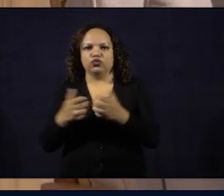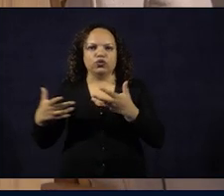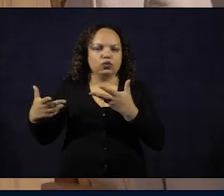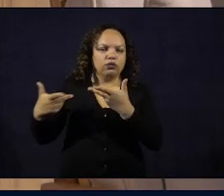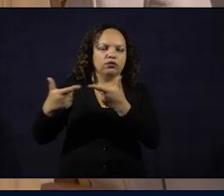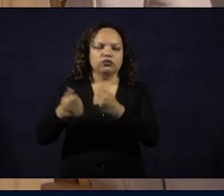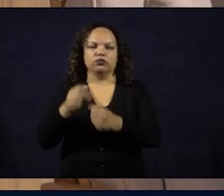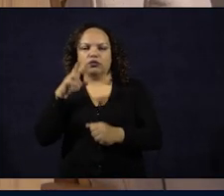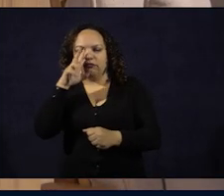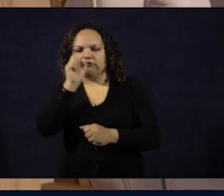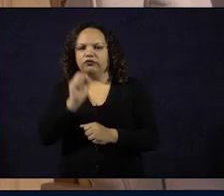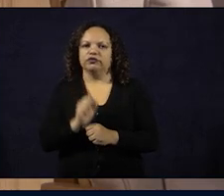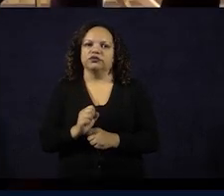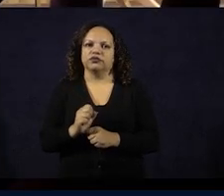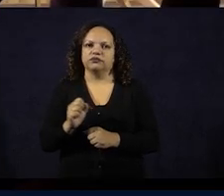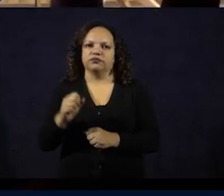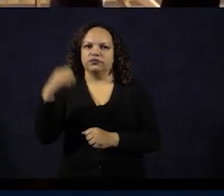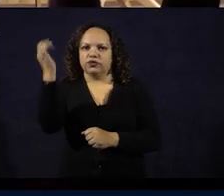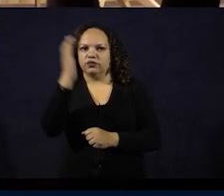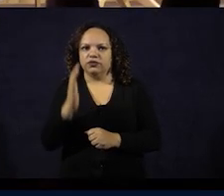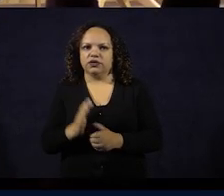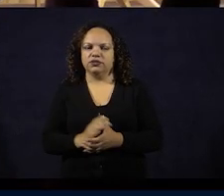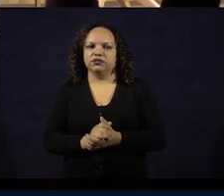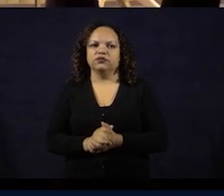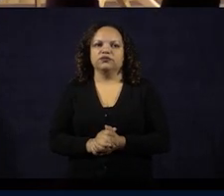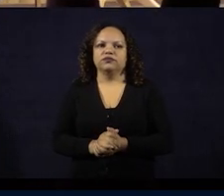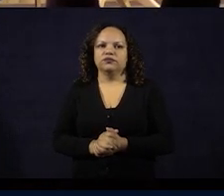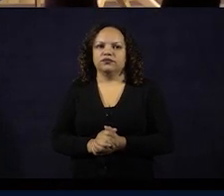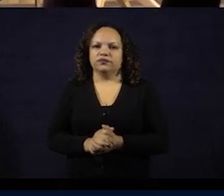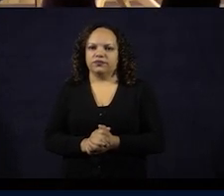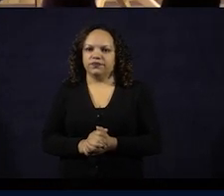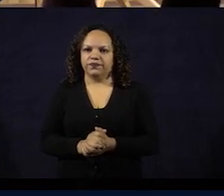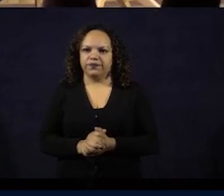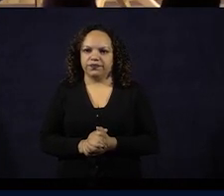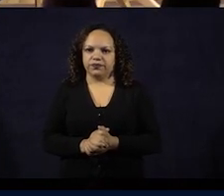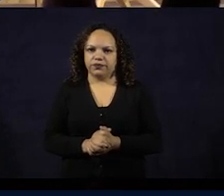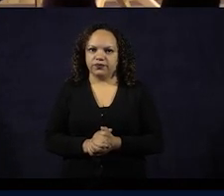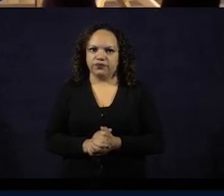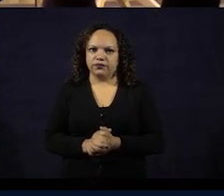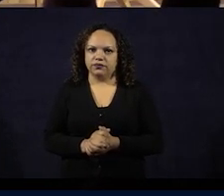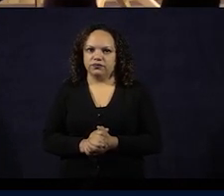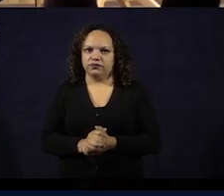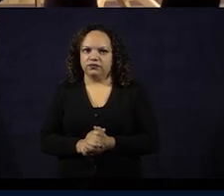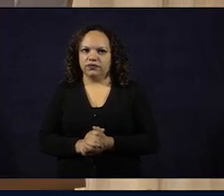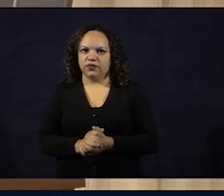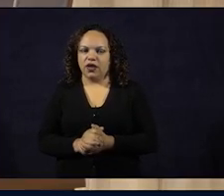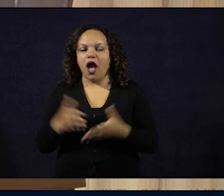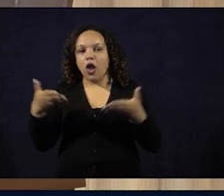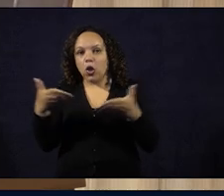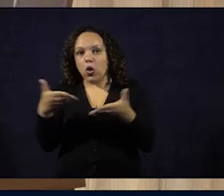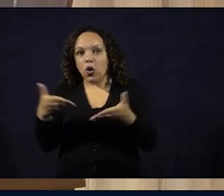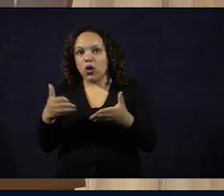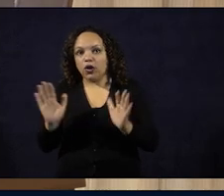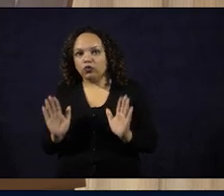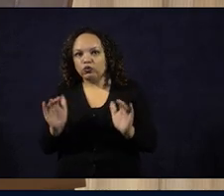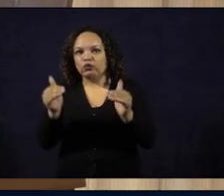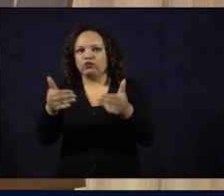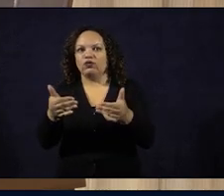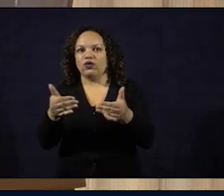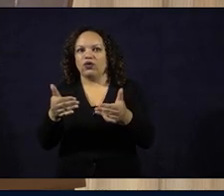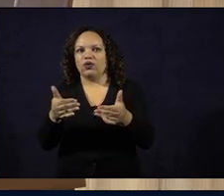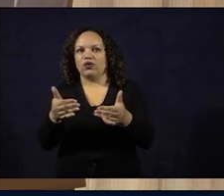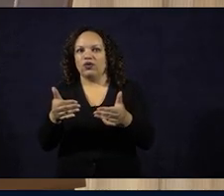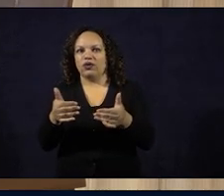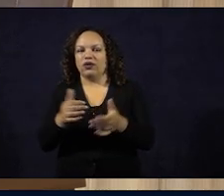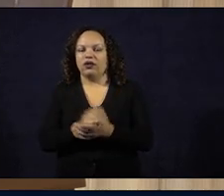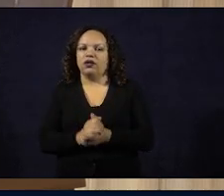grande força motriz desse país. Beto, acho que no último COSANDEI, a companhia deixou claro que agora o próximo foco